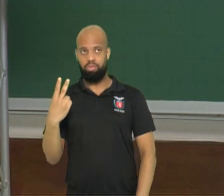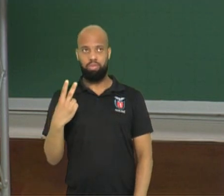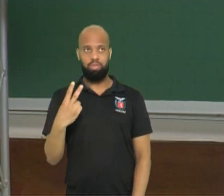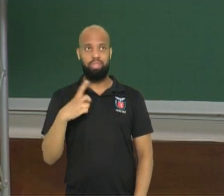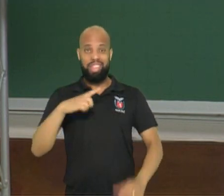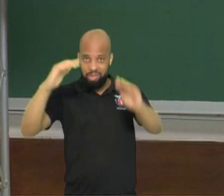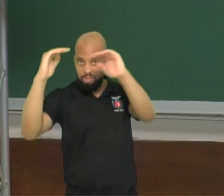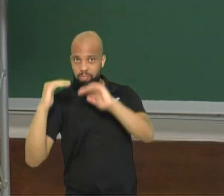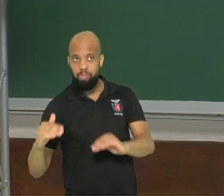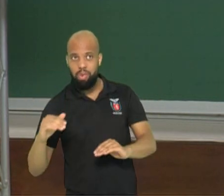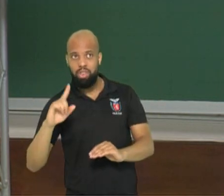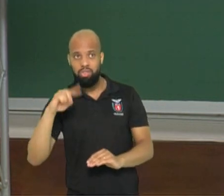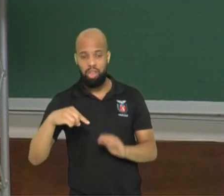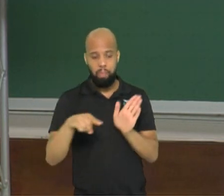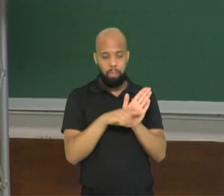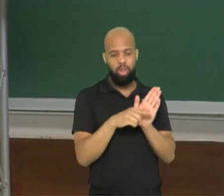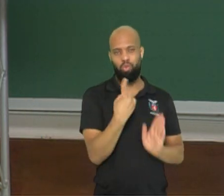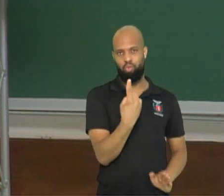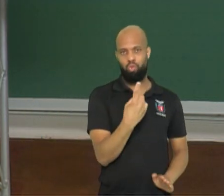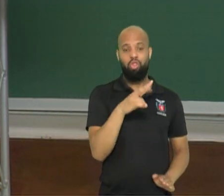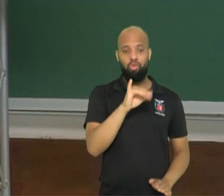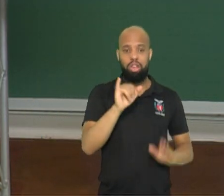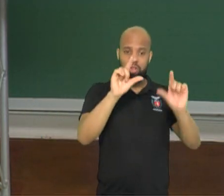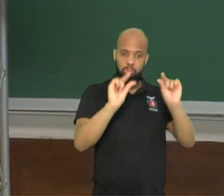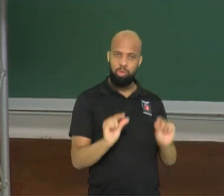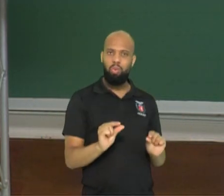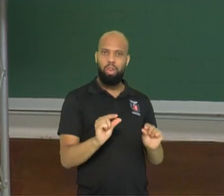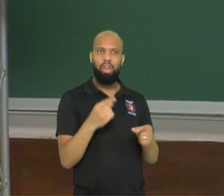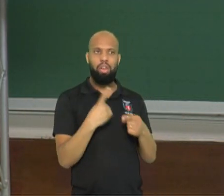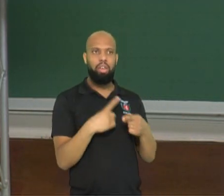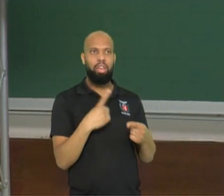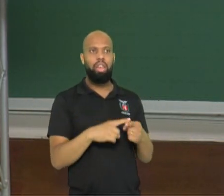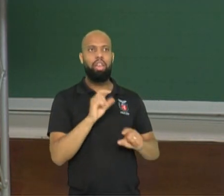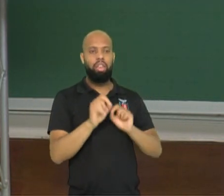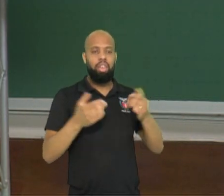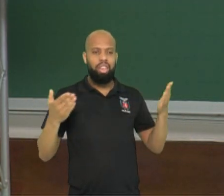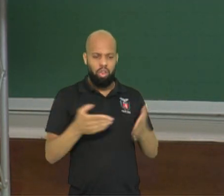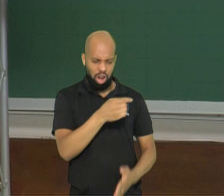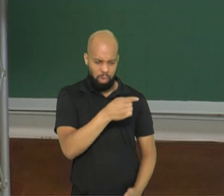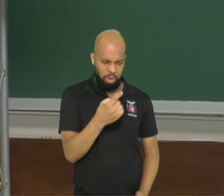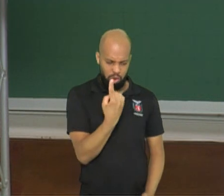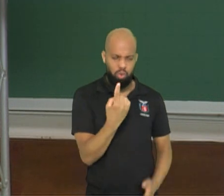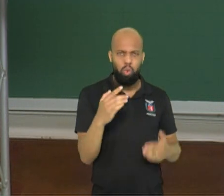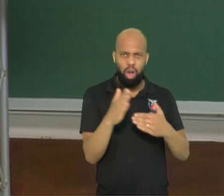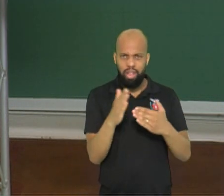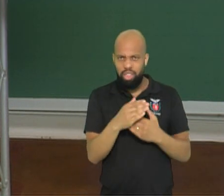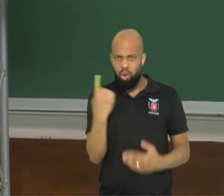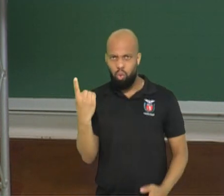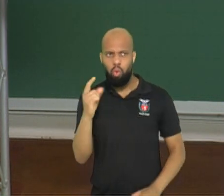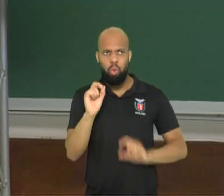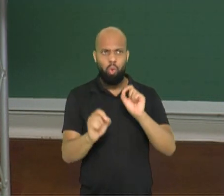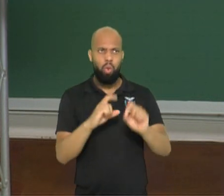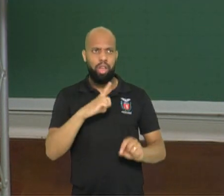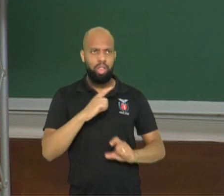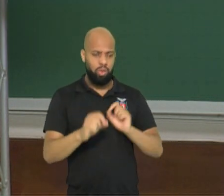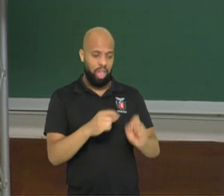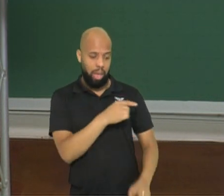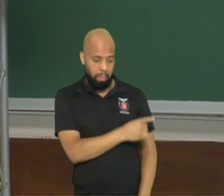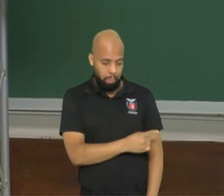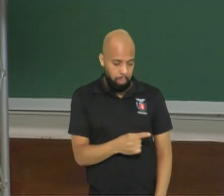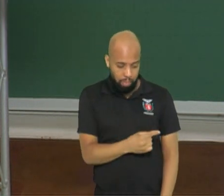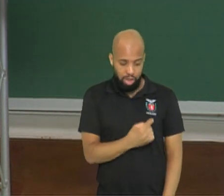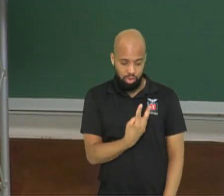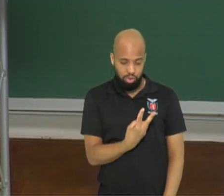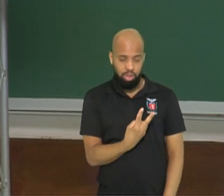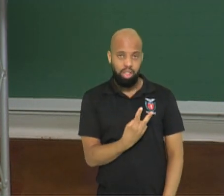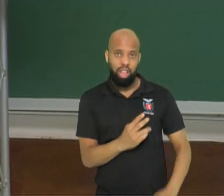Aqui, -1, eu vou diminuir. Então, em vez de ser -1 a 1, vai ser de -2